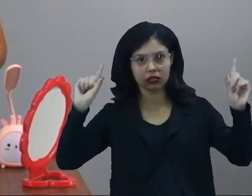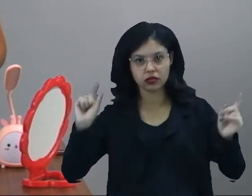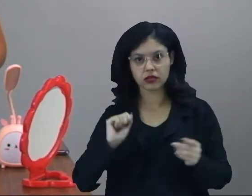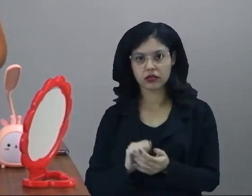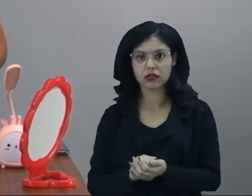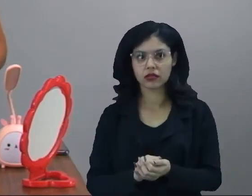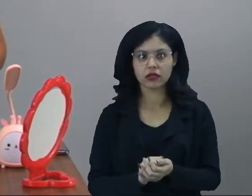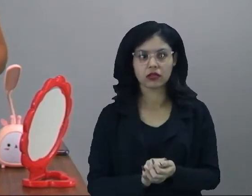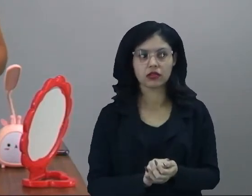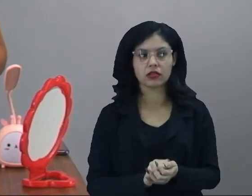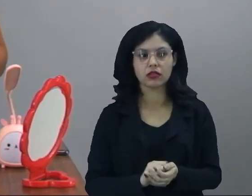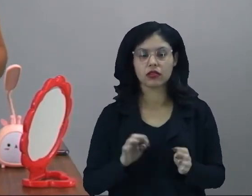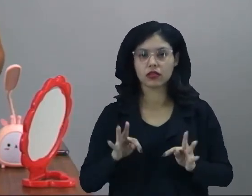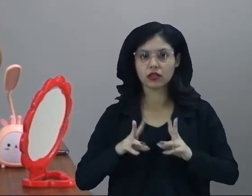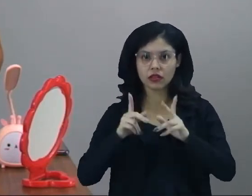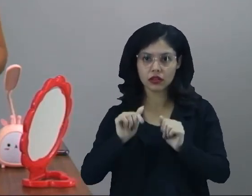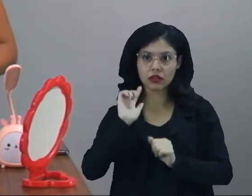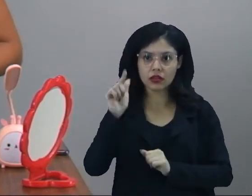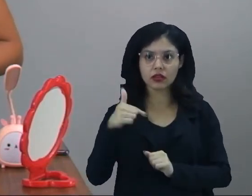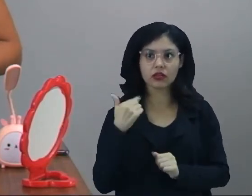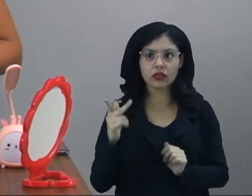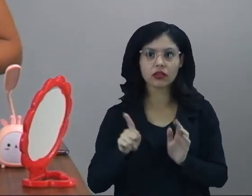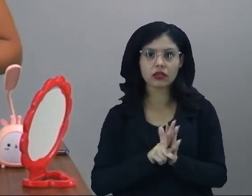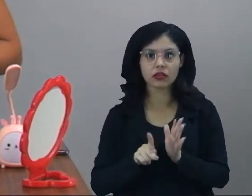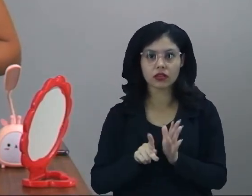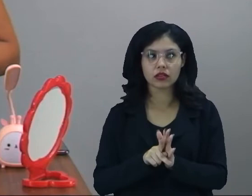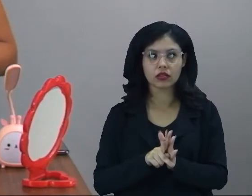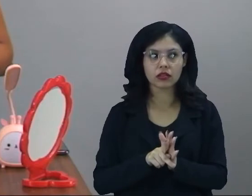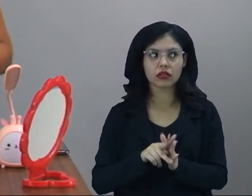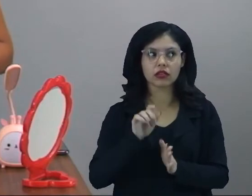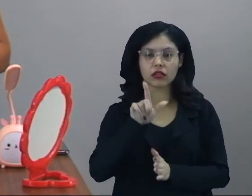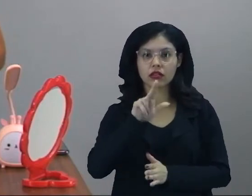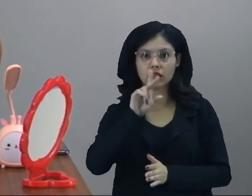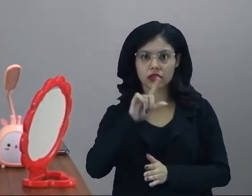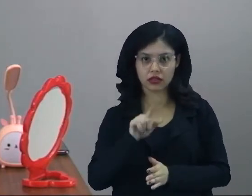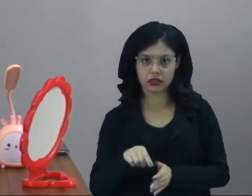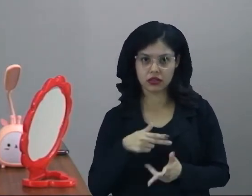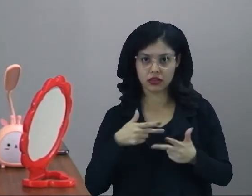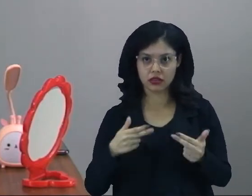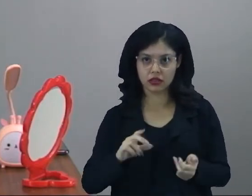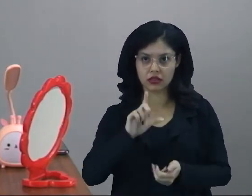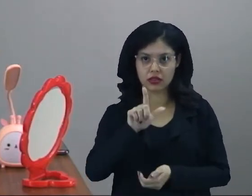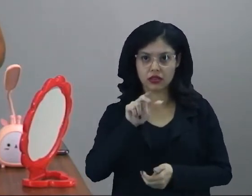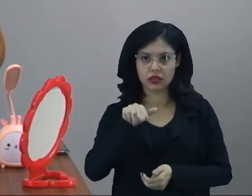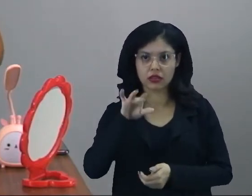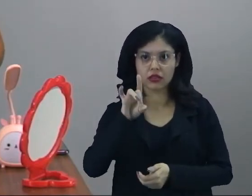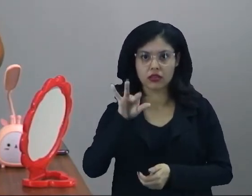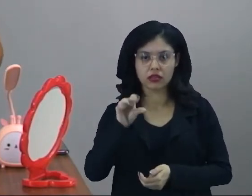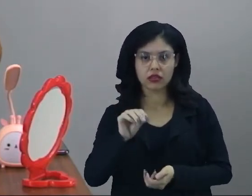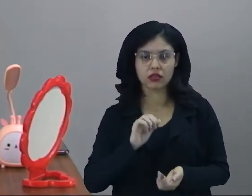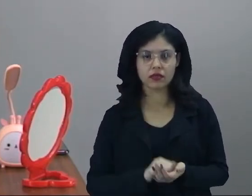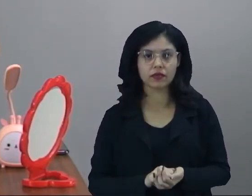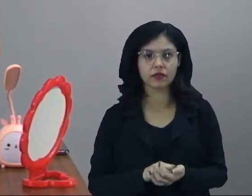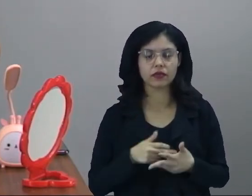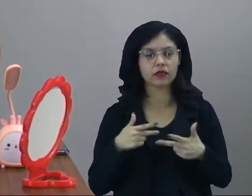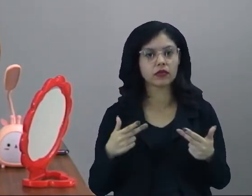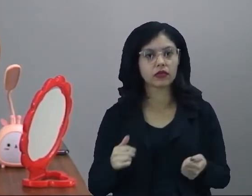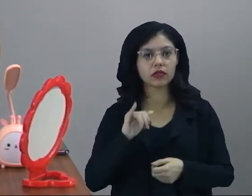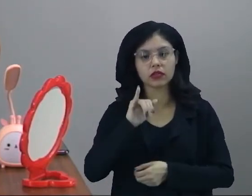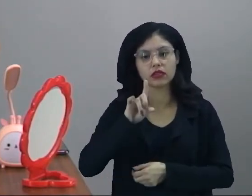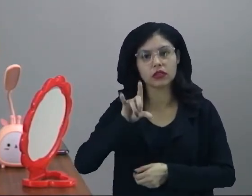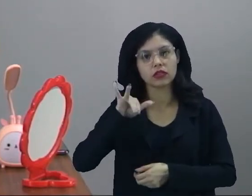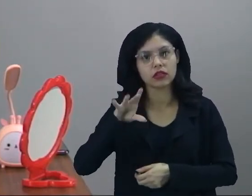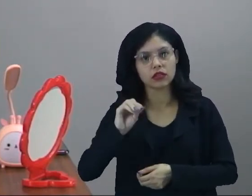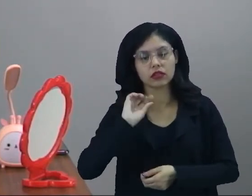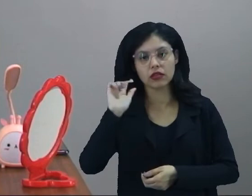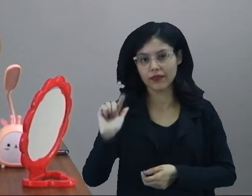a vela, tudo aquilo que tem a sua luz própria é um objeto luminoso. E o objeto